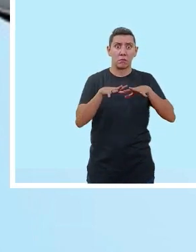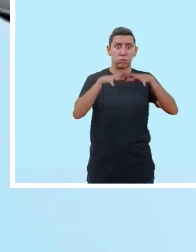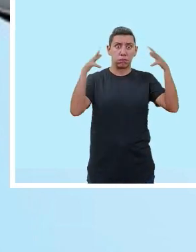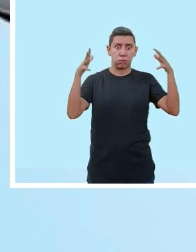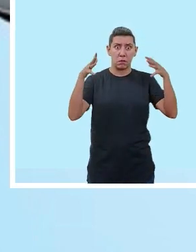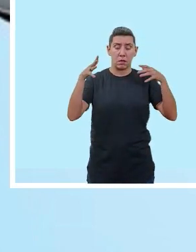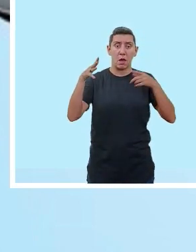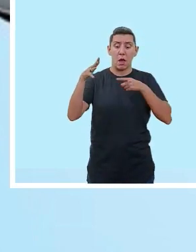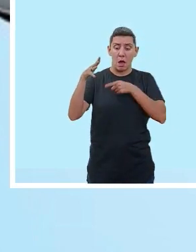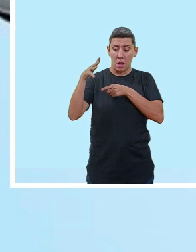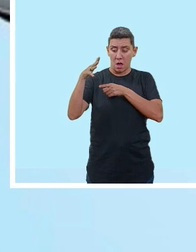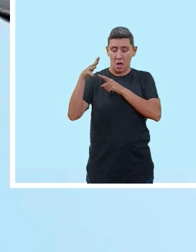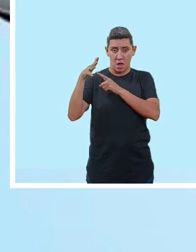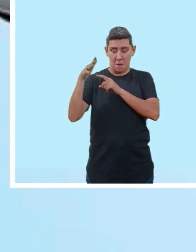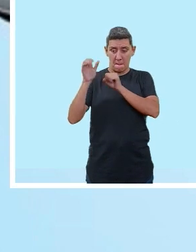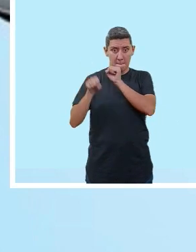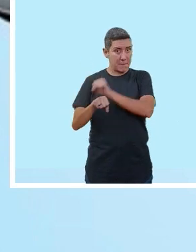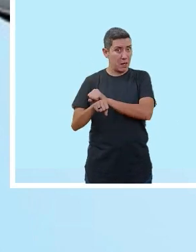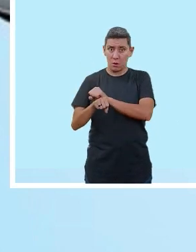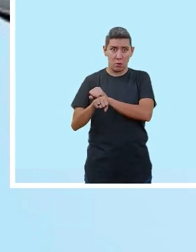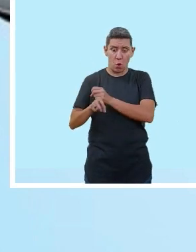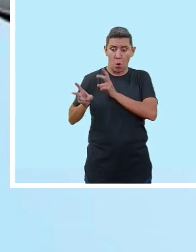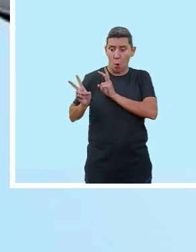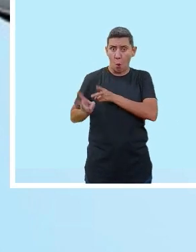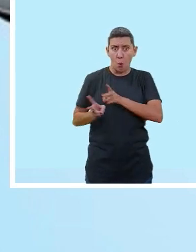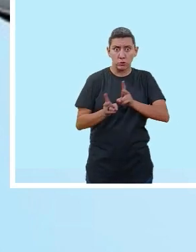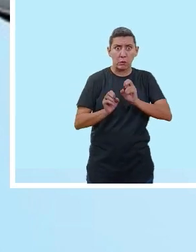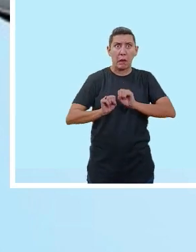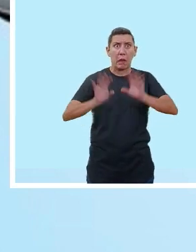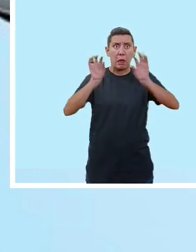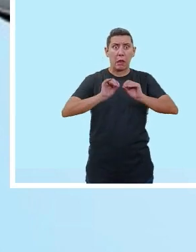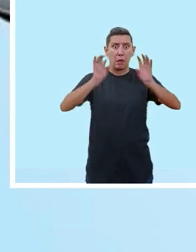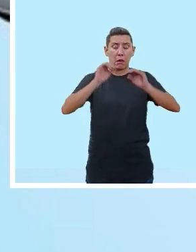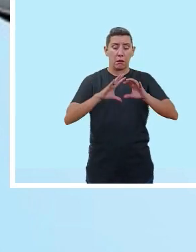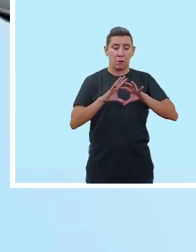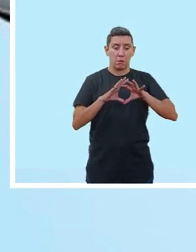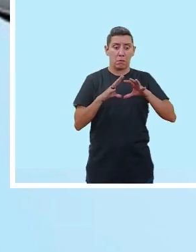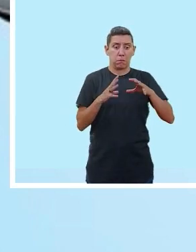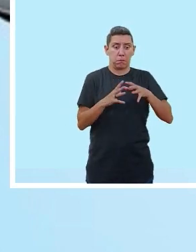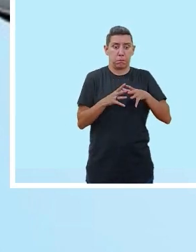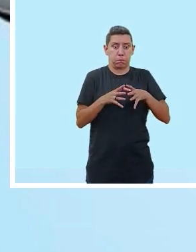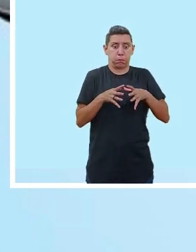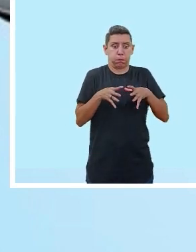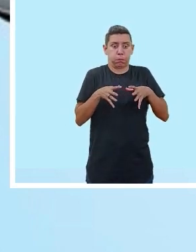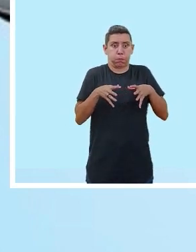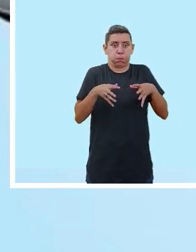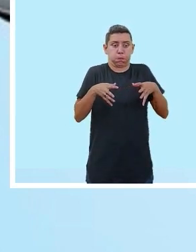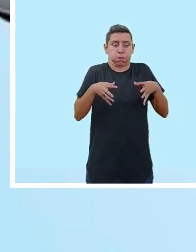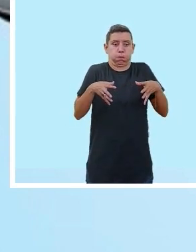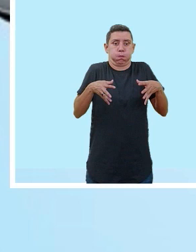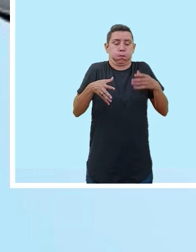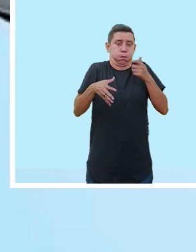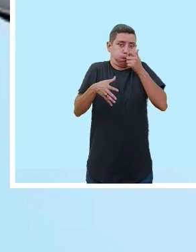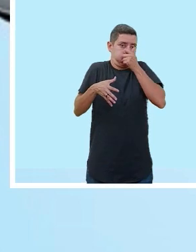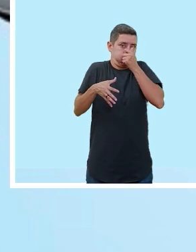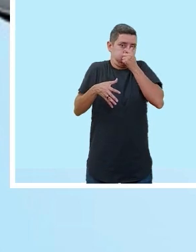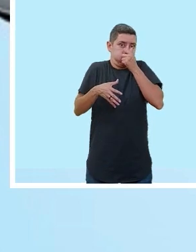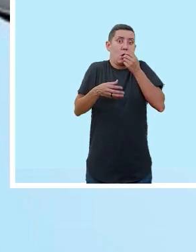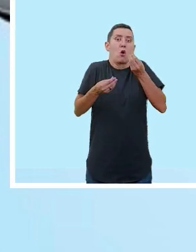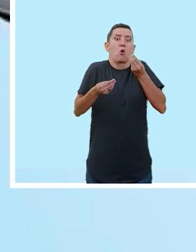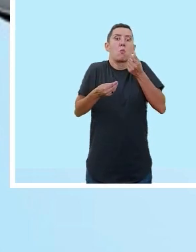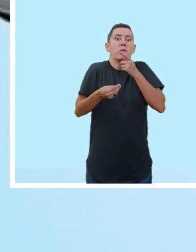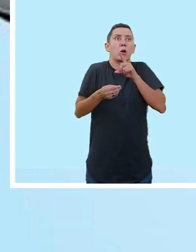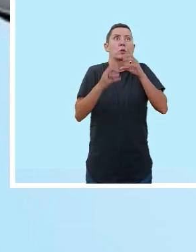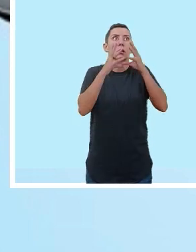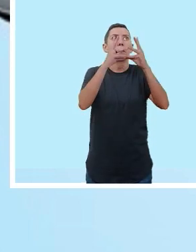severas, duras e realmente com impacto na emissão, a gente não vai ter condição de reverter esse